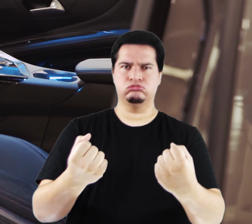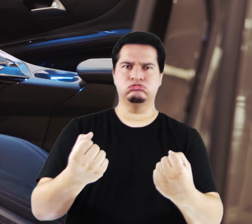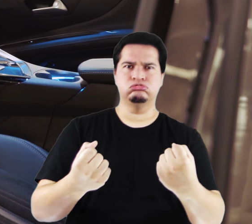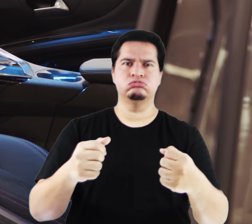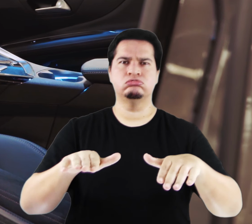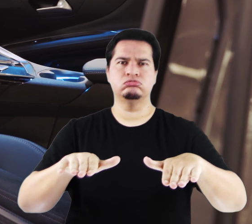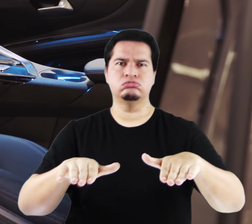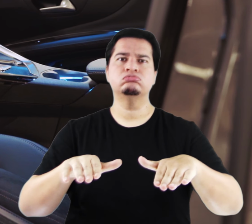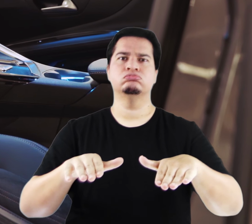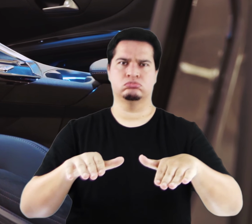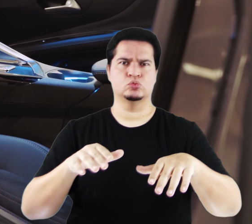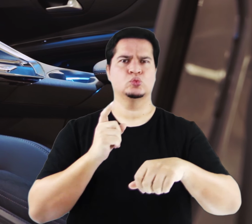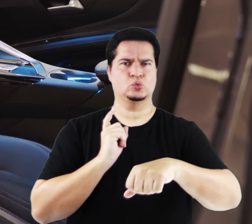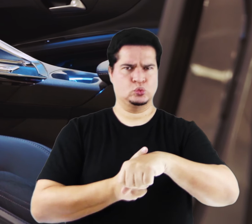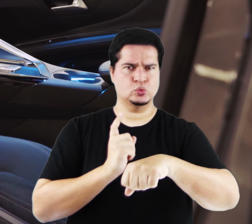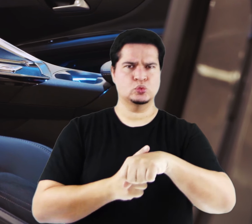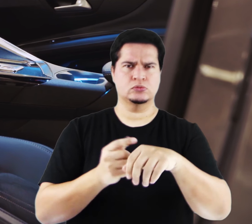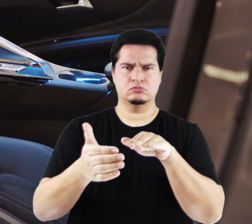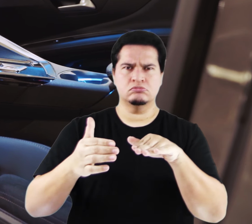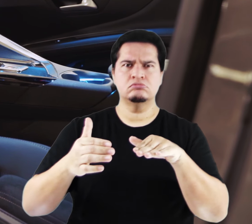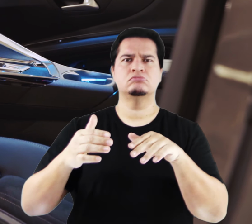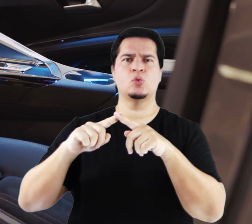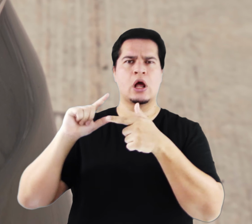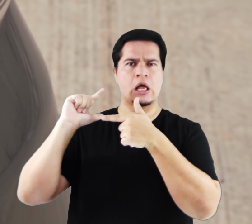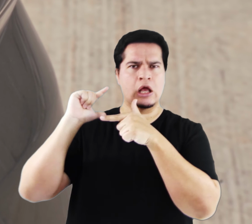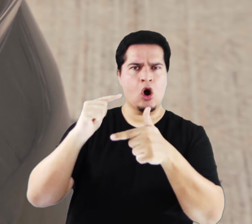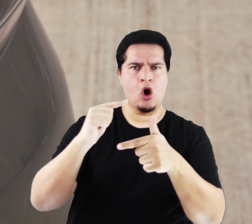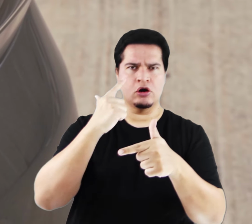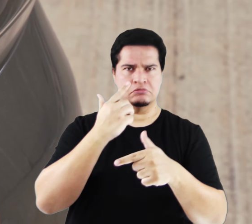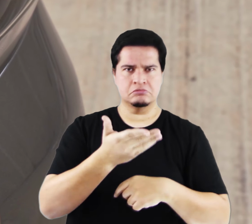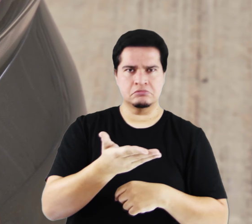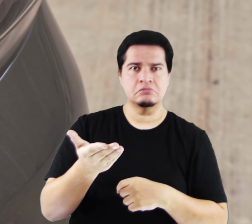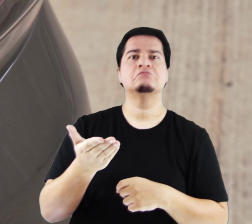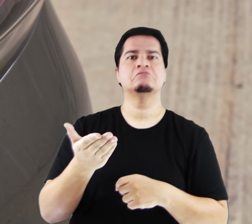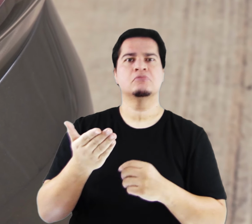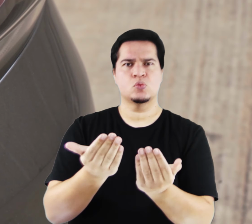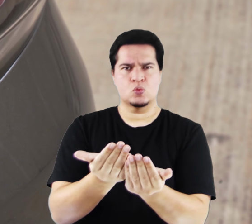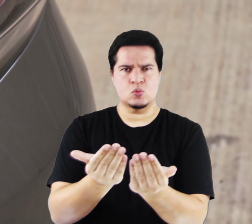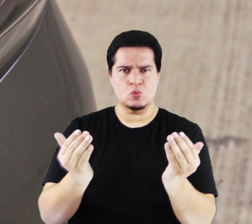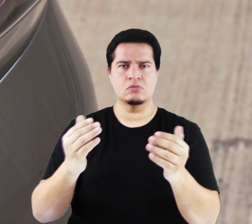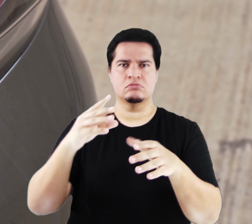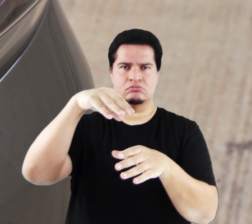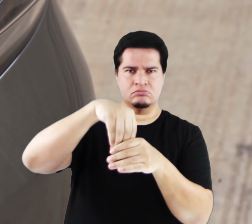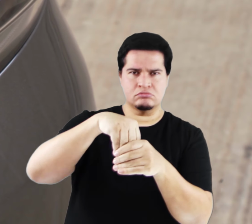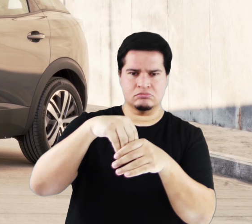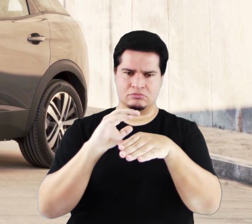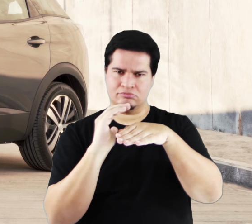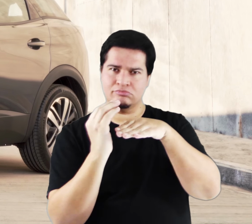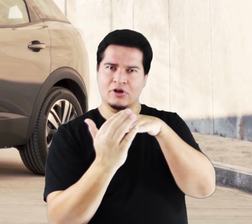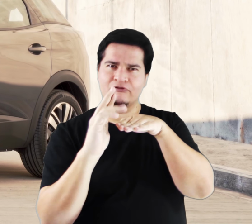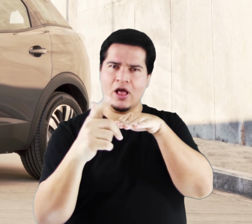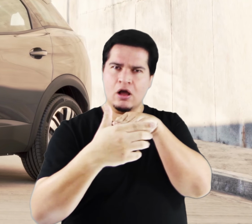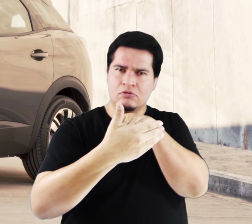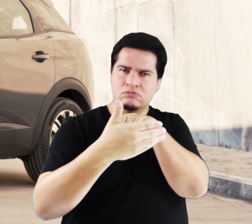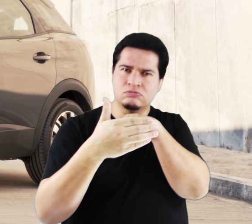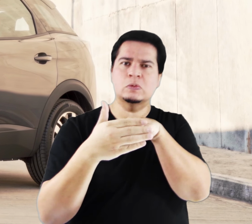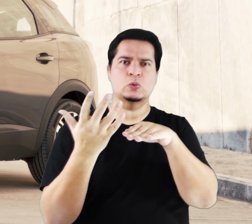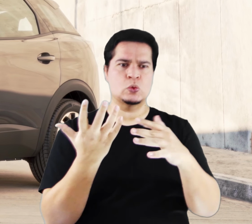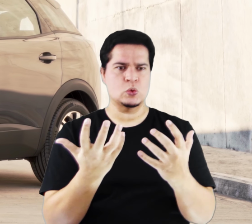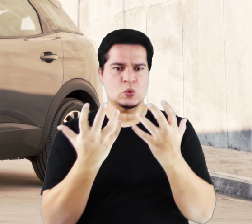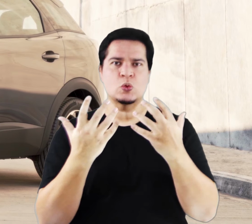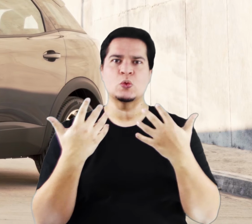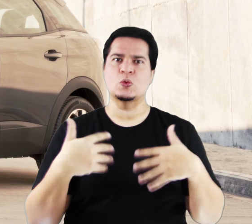bastante conservador, que é dos SUVs médios. Tanto por dentro quanto por fora, esse veículo realmente, em termos de design, é um espetáculo. E agora, nessa